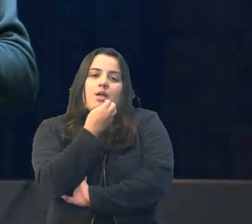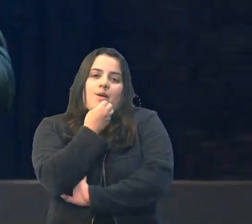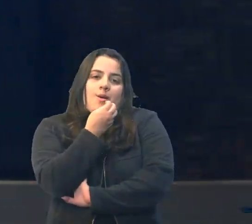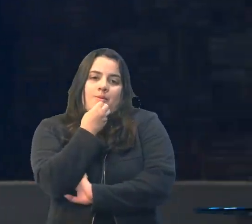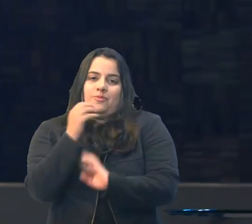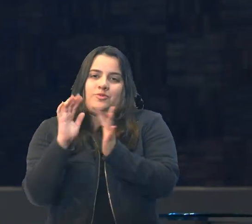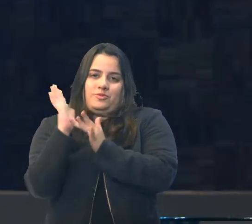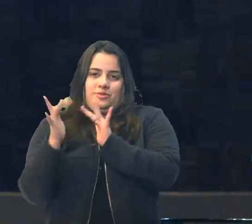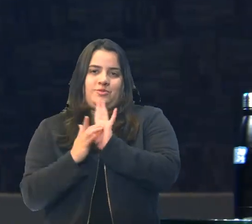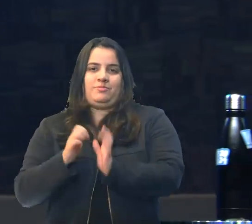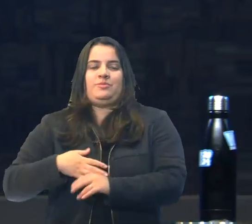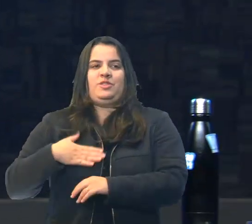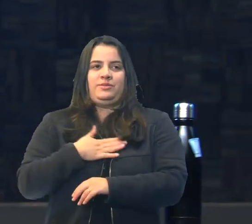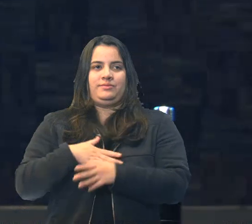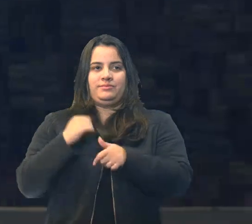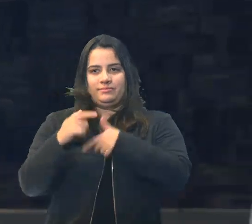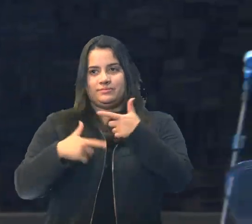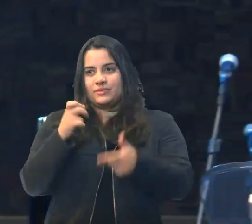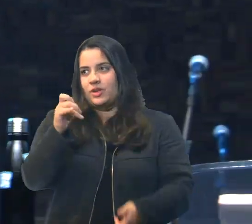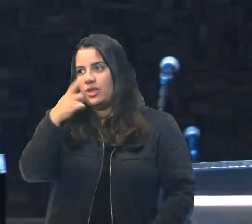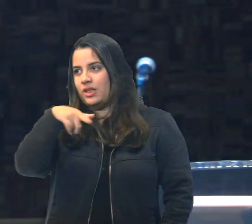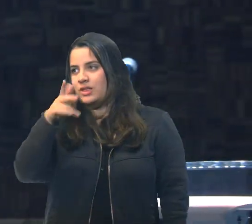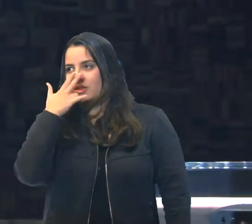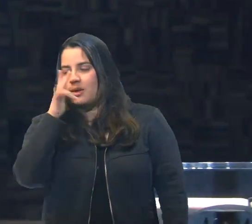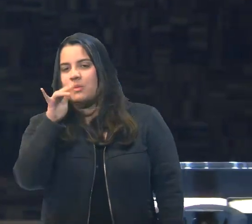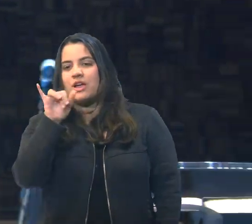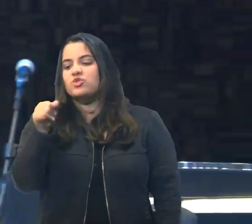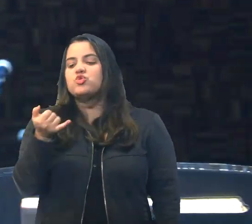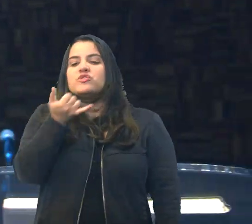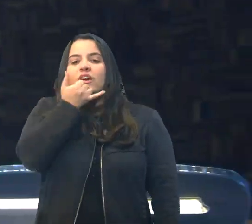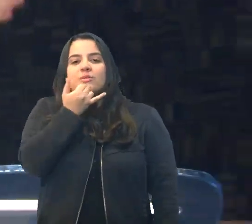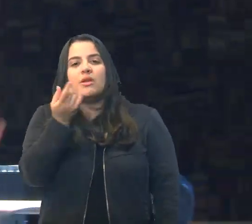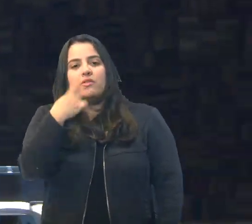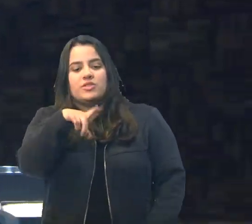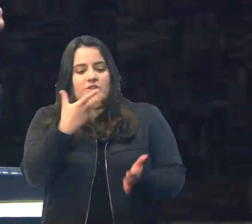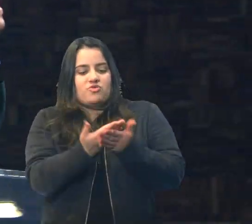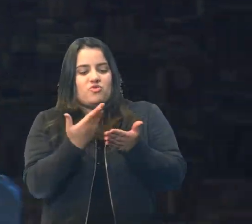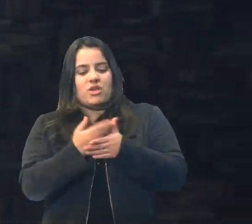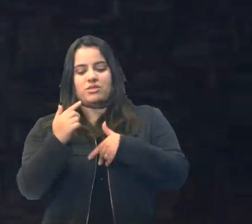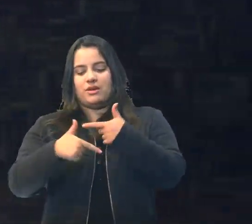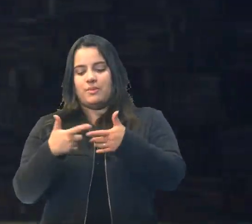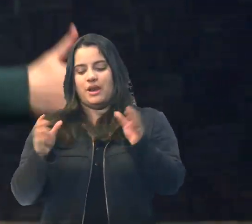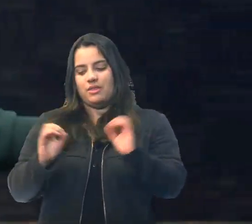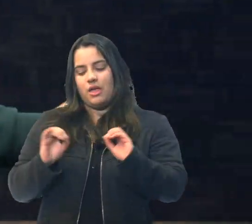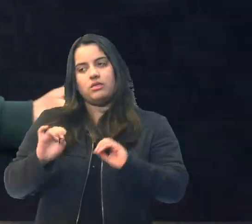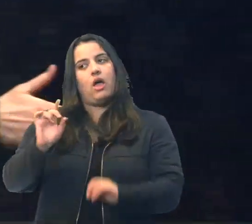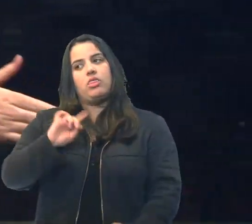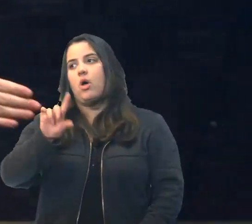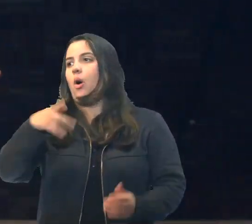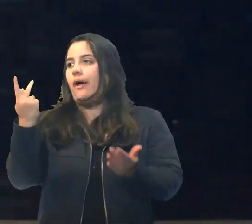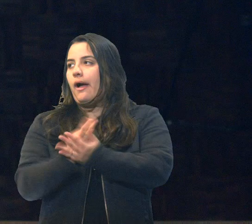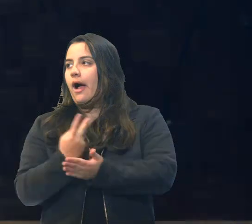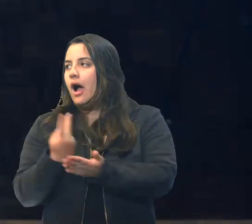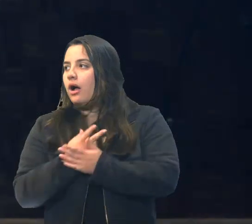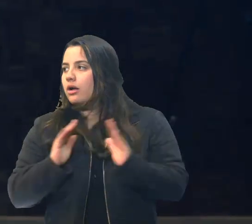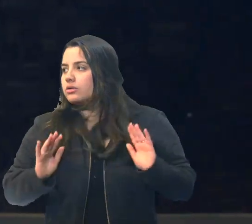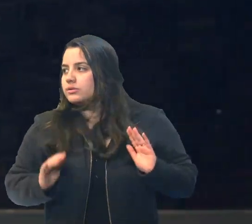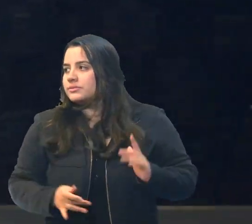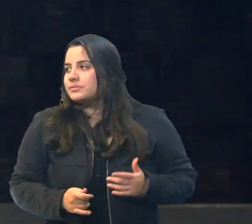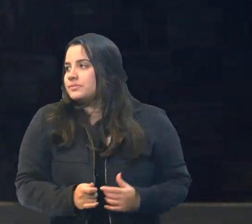de trabalhar. Se você está achando que essa mensagem é uma desculpa para você não estudar e não trabalhar, você está no lugar errado,